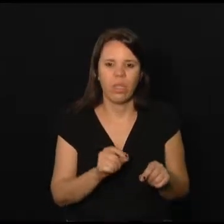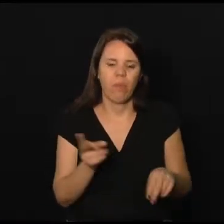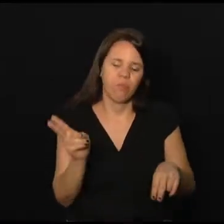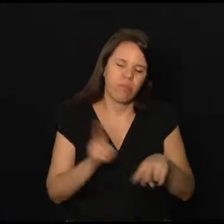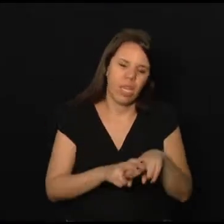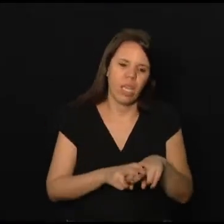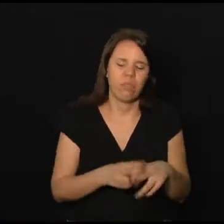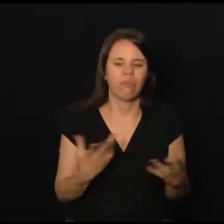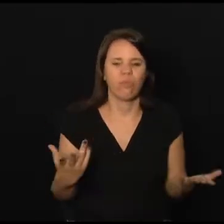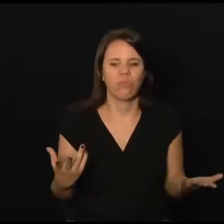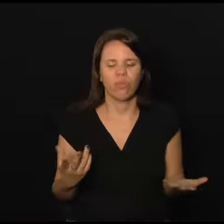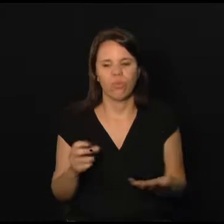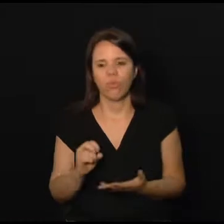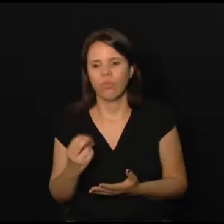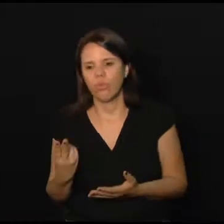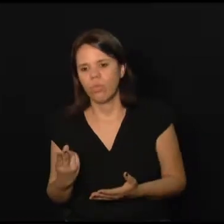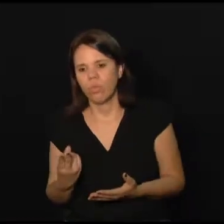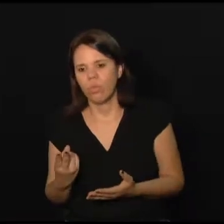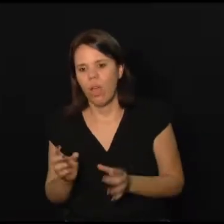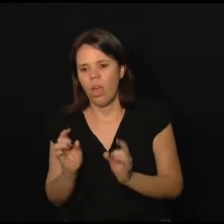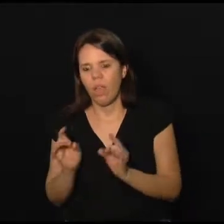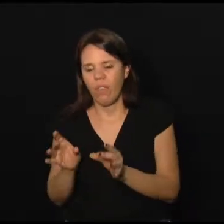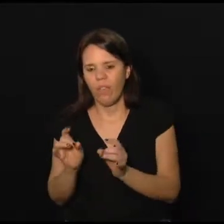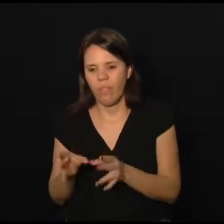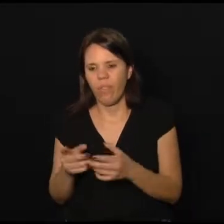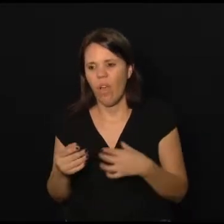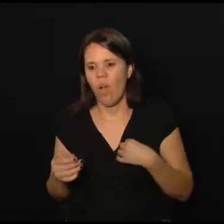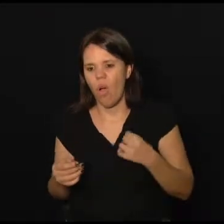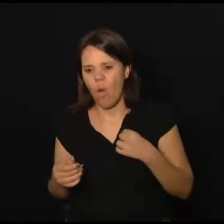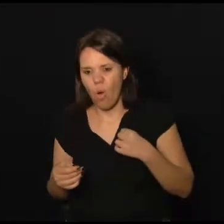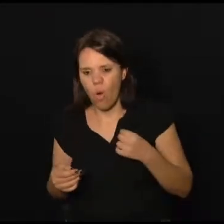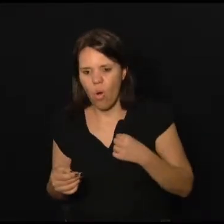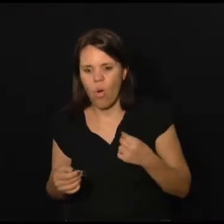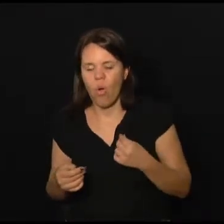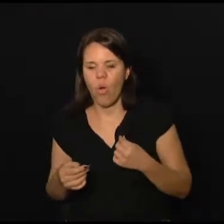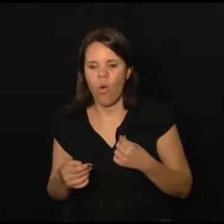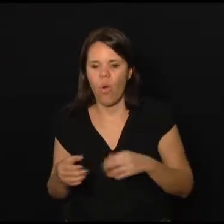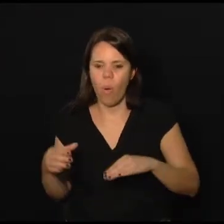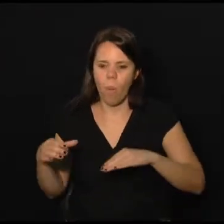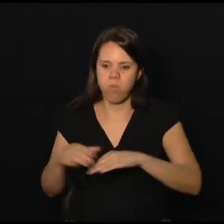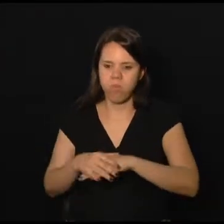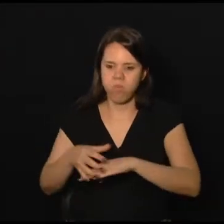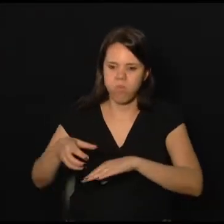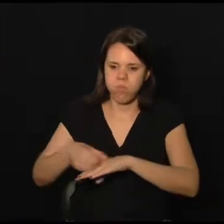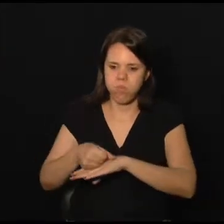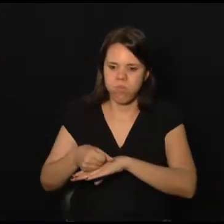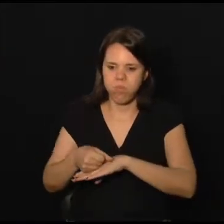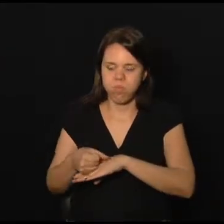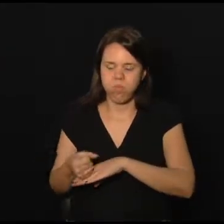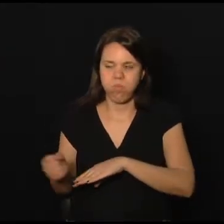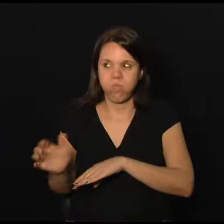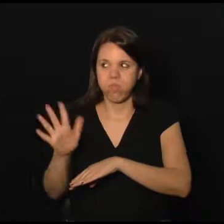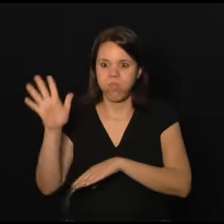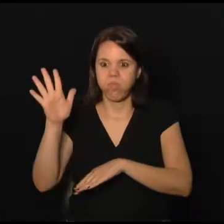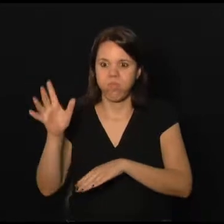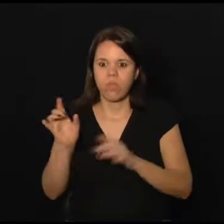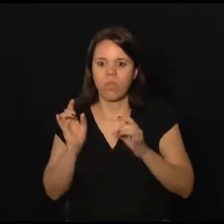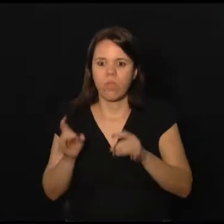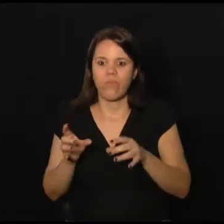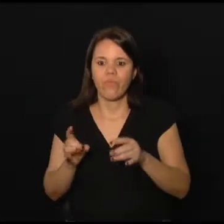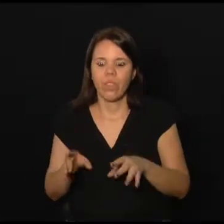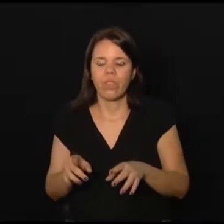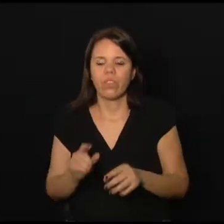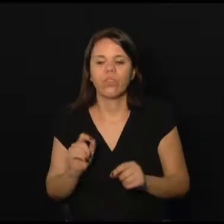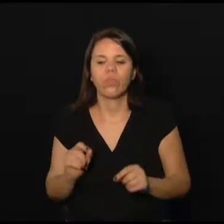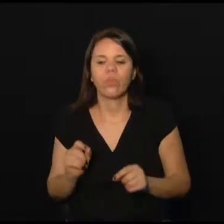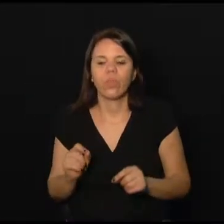preso, ou muitas vezes acaba vendendo roupas, né? Às vezes tem um tênis bacana que tem valor. Vende, né, Nelson, a questão que a